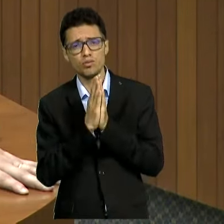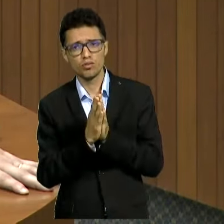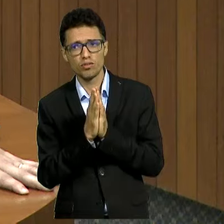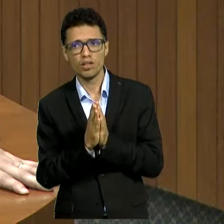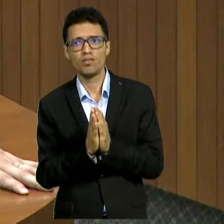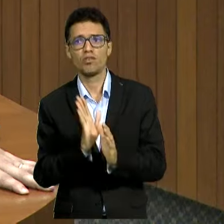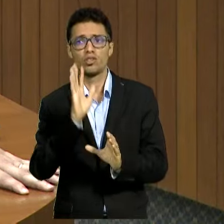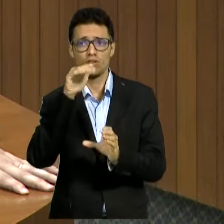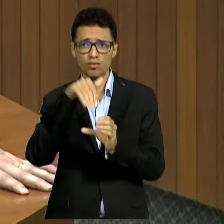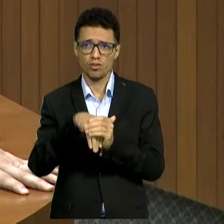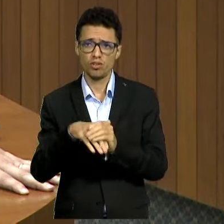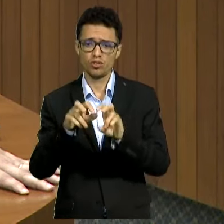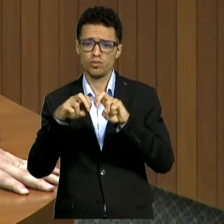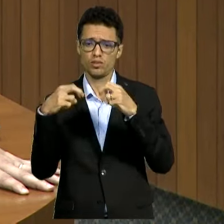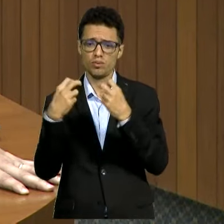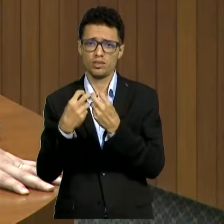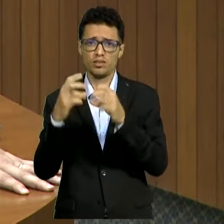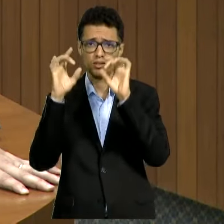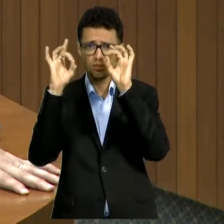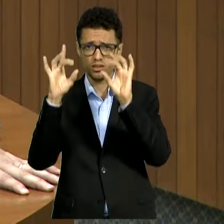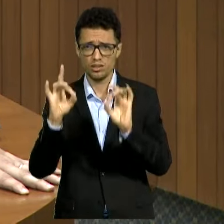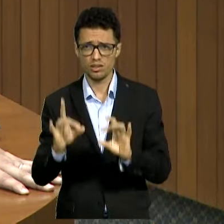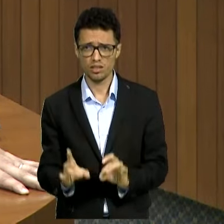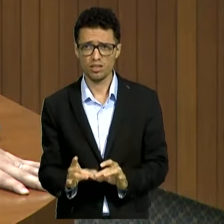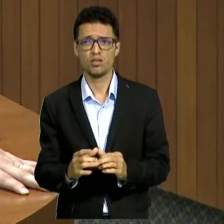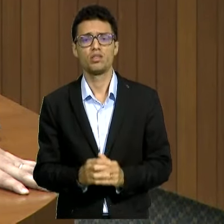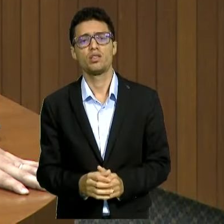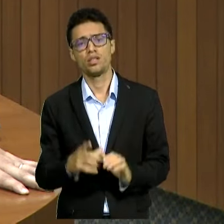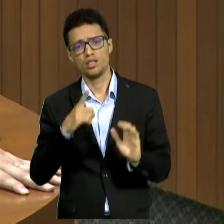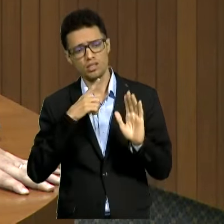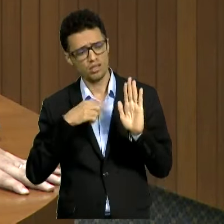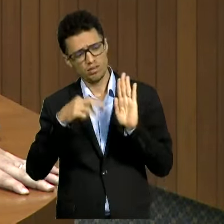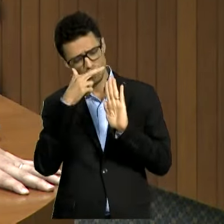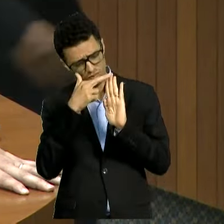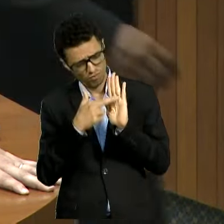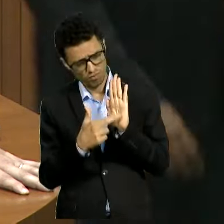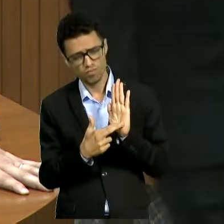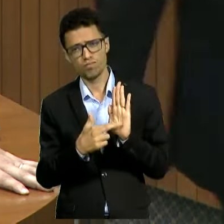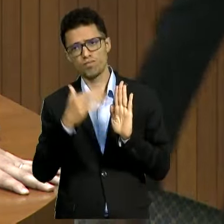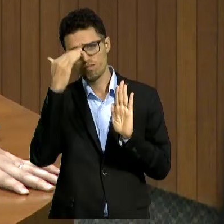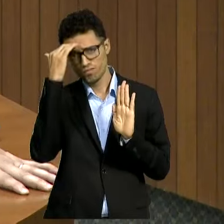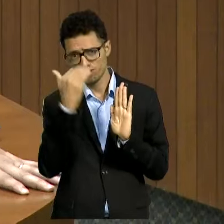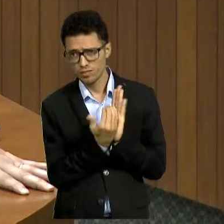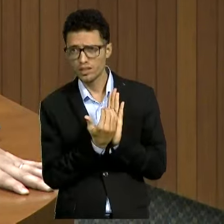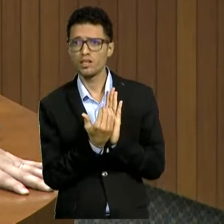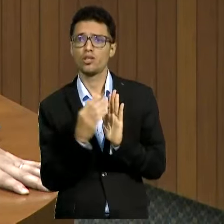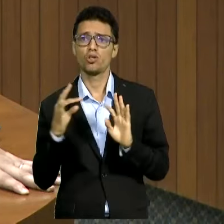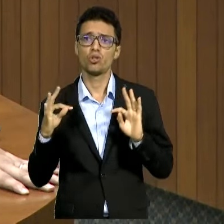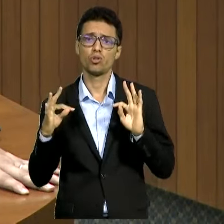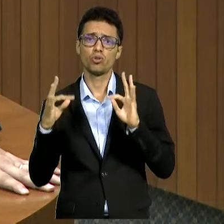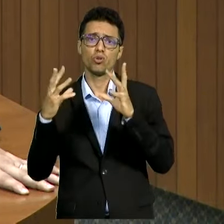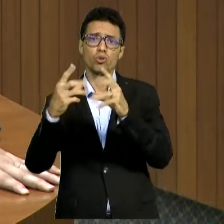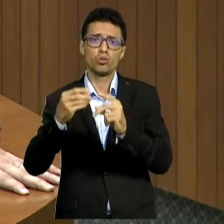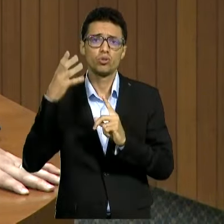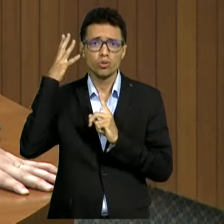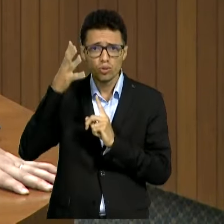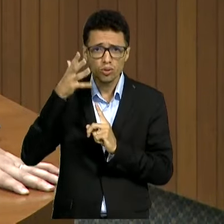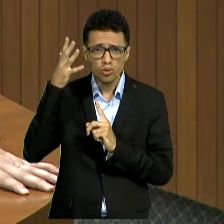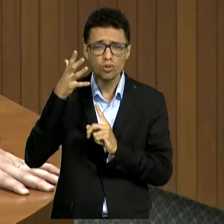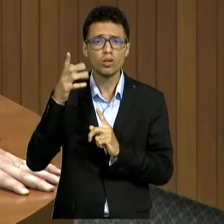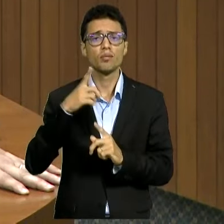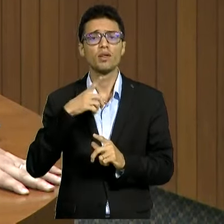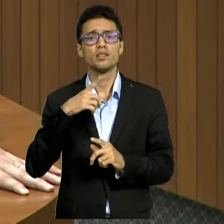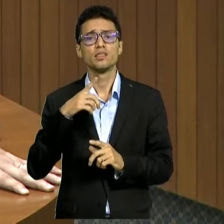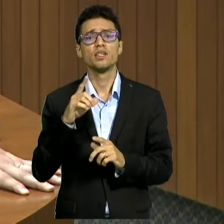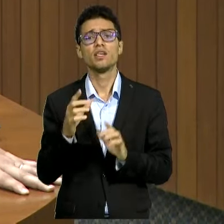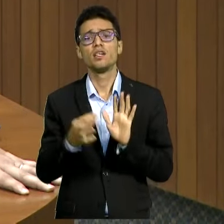comissão especial, seguindo a praxe desta casa, de todo autor de requerimento de comissão ser indicado como membro da comissão